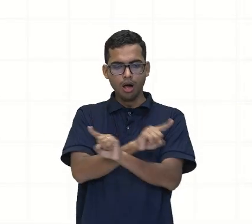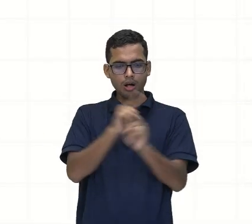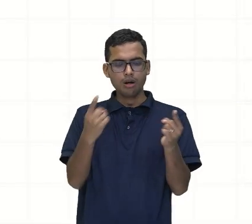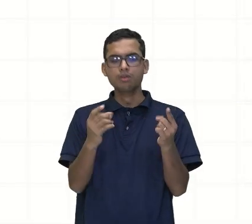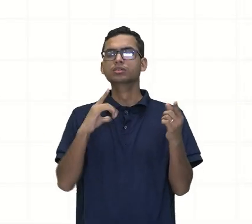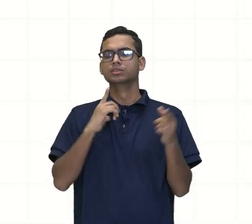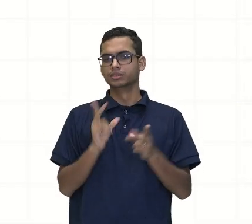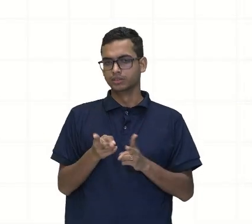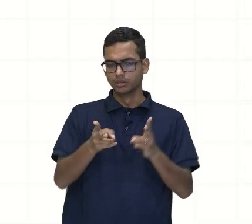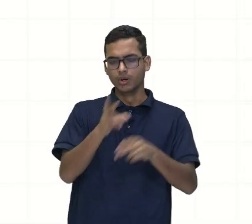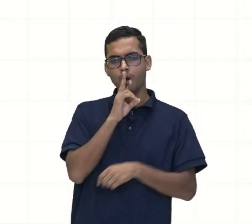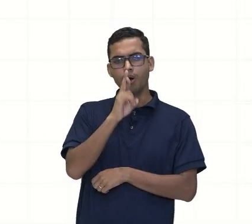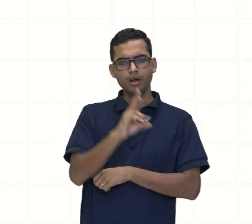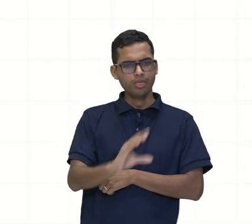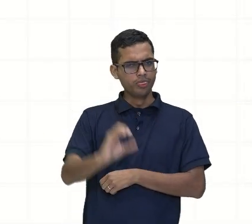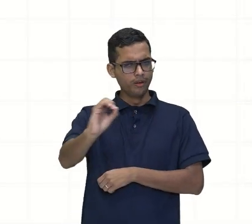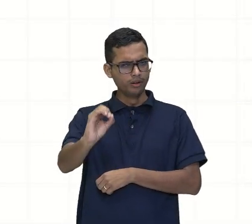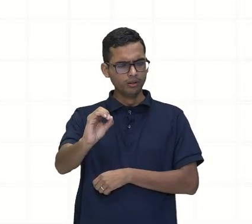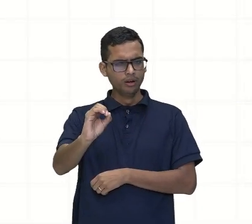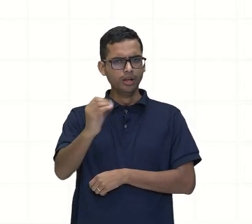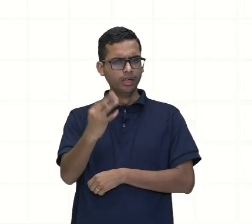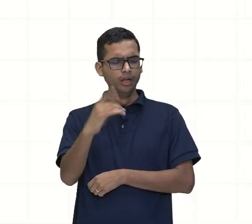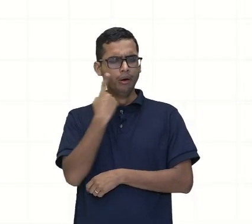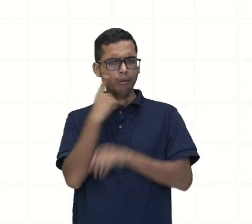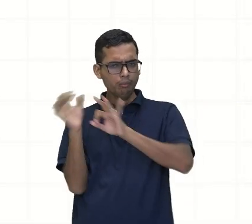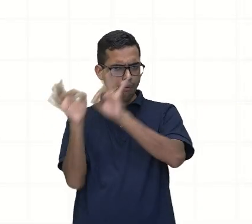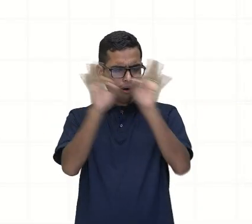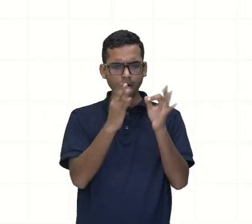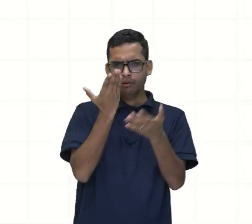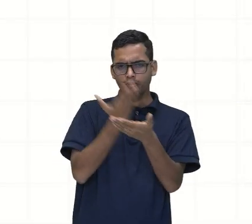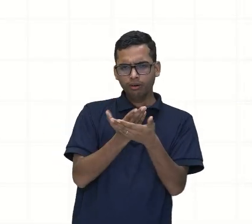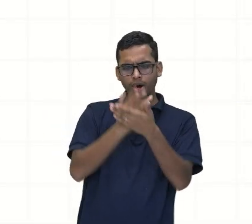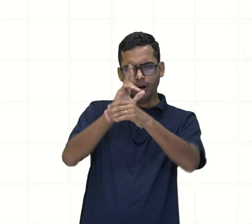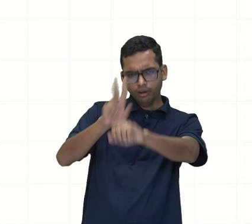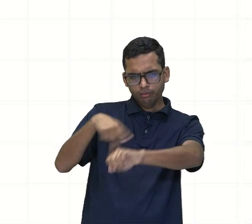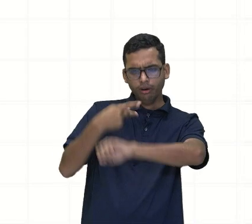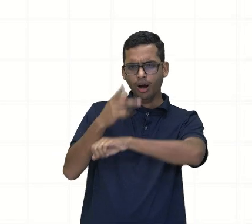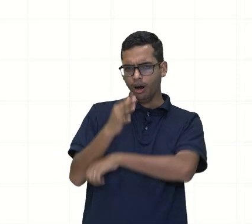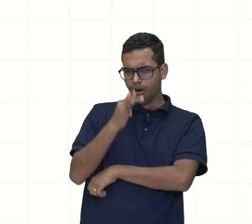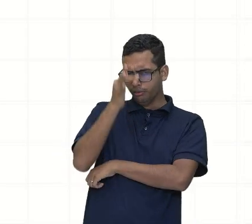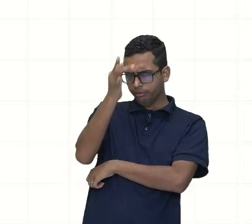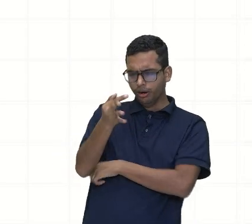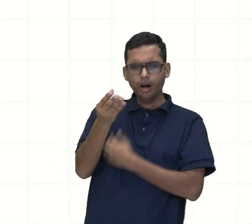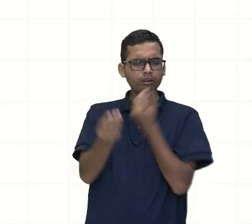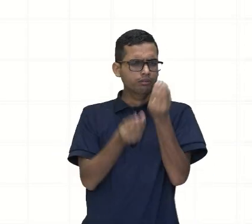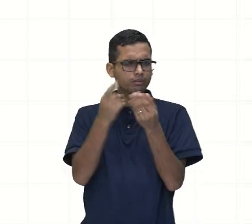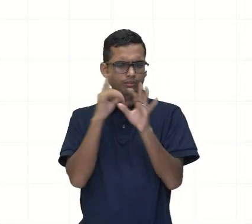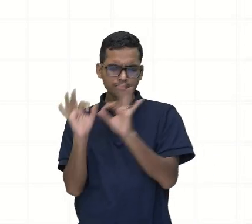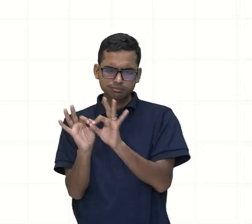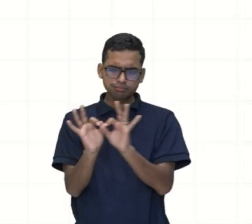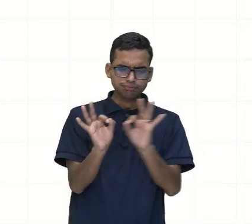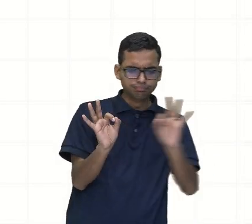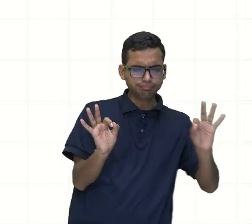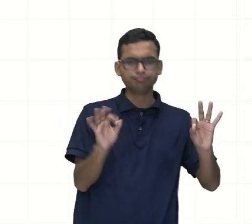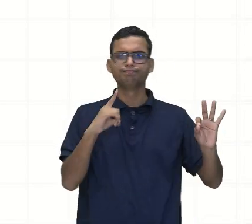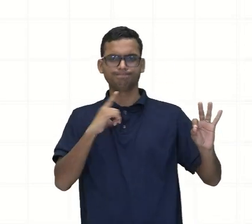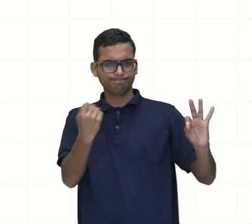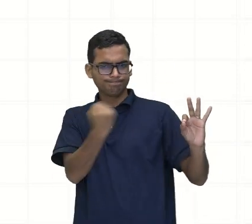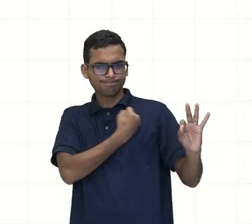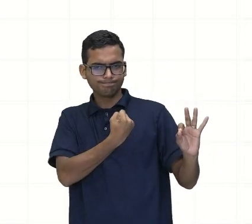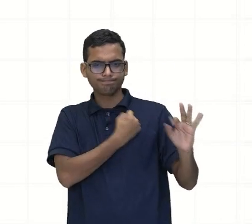bom? A gente vai ver mais para frente, depois, como a gente vai realizar essas operações com os